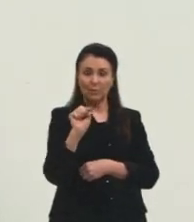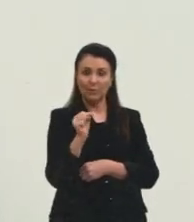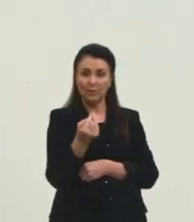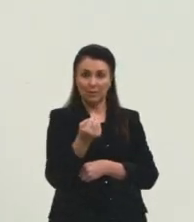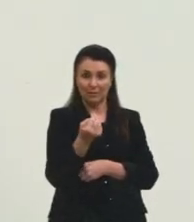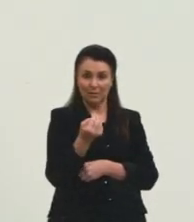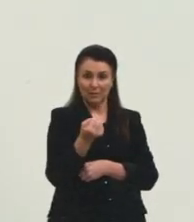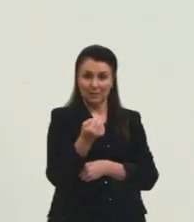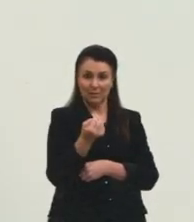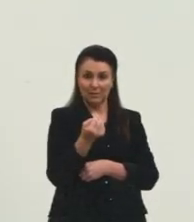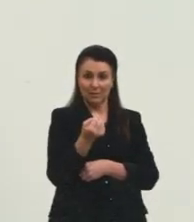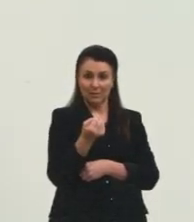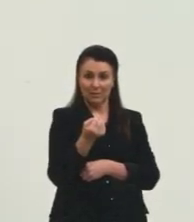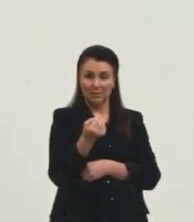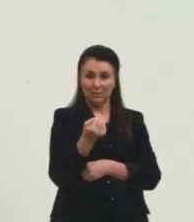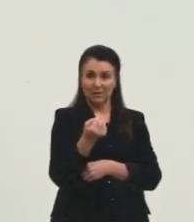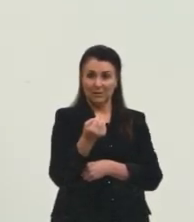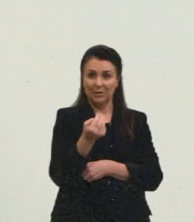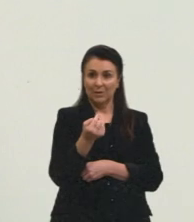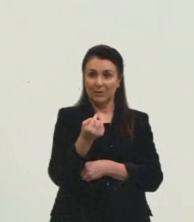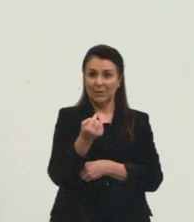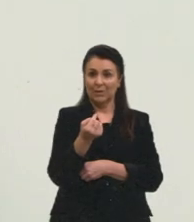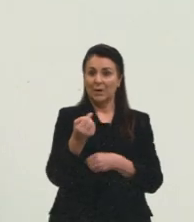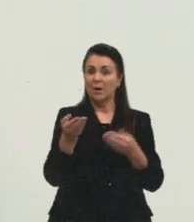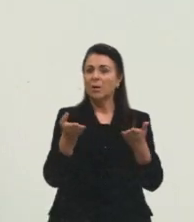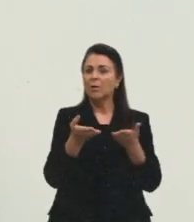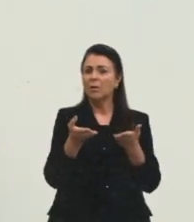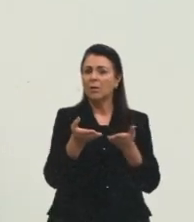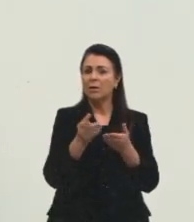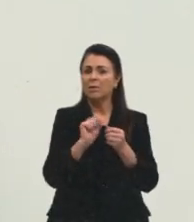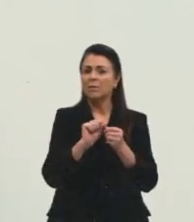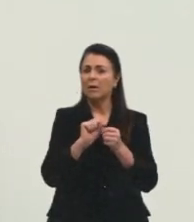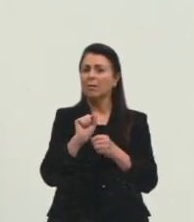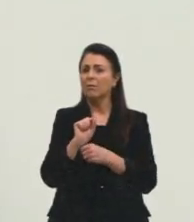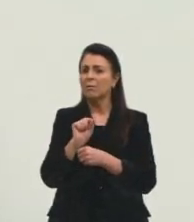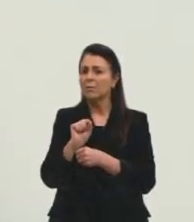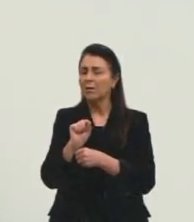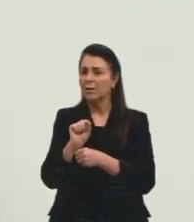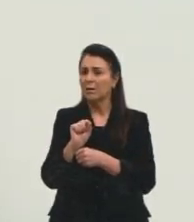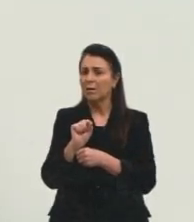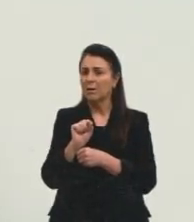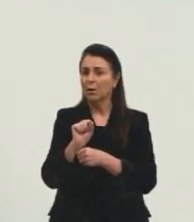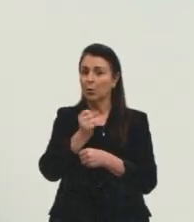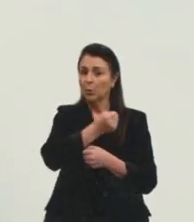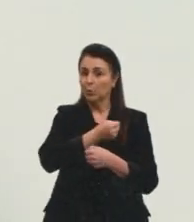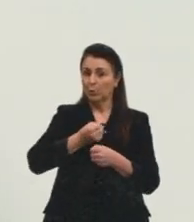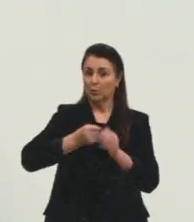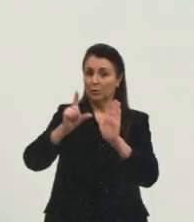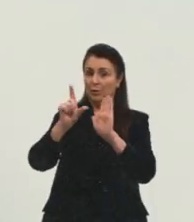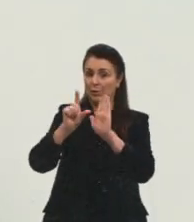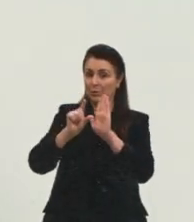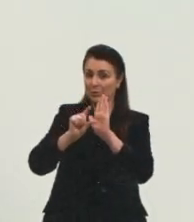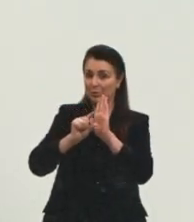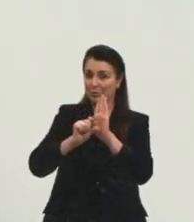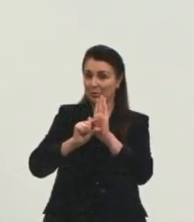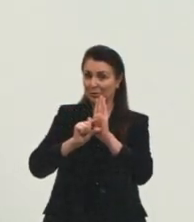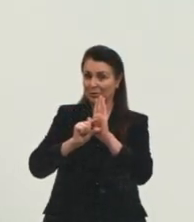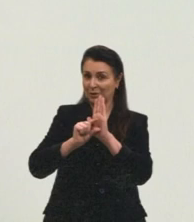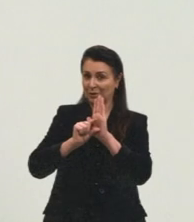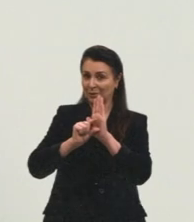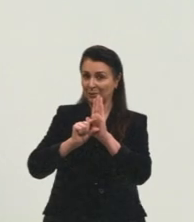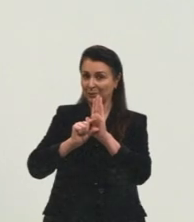mas ela tá aqui e agora como a gente é um vai ser um número menor porque o expoente é negativo a gente tem que andar para a